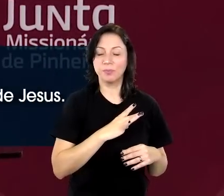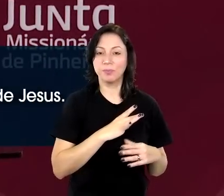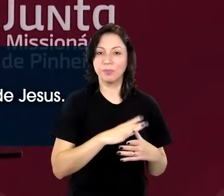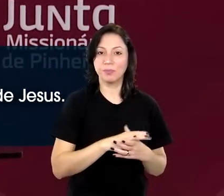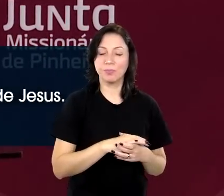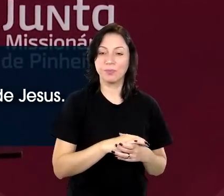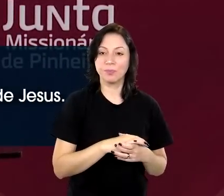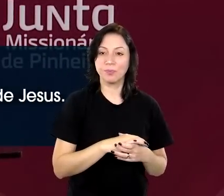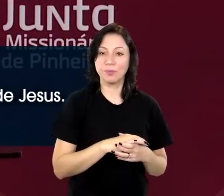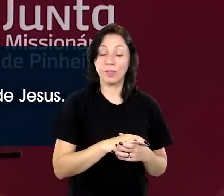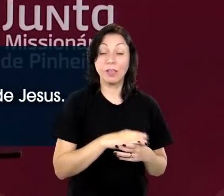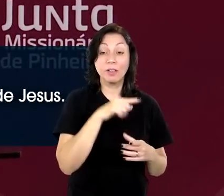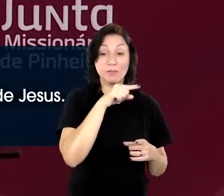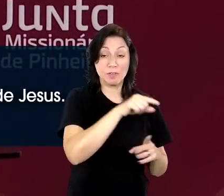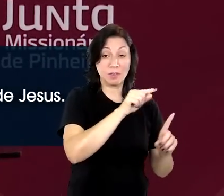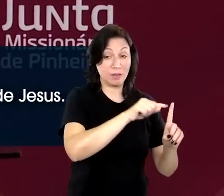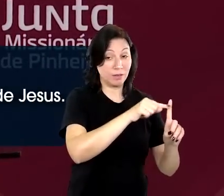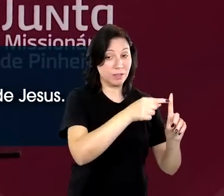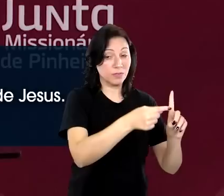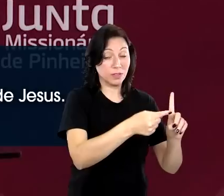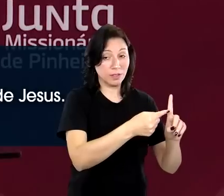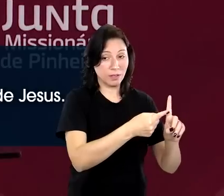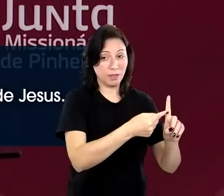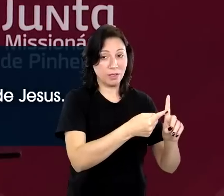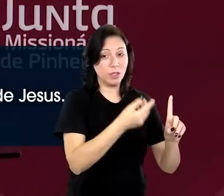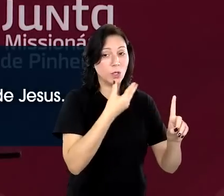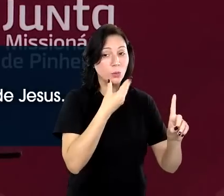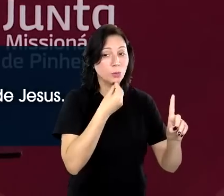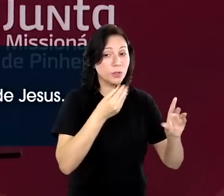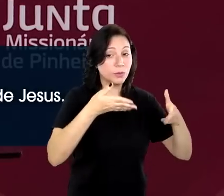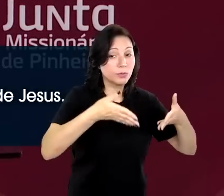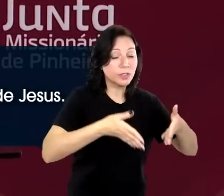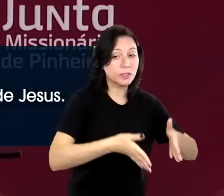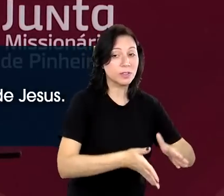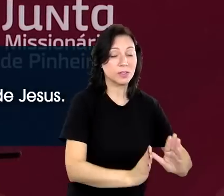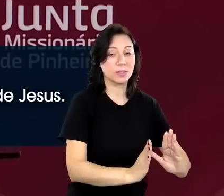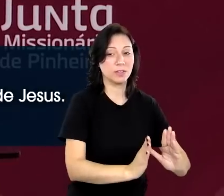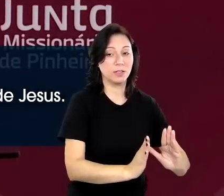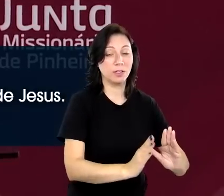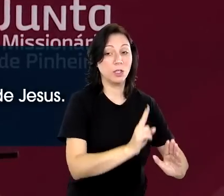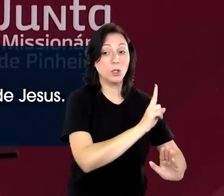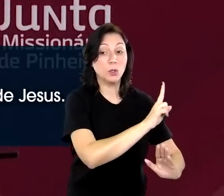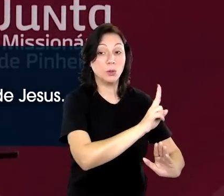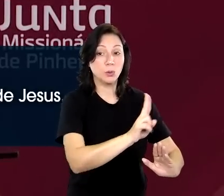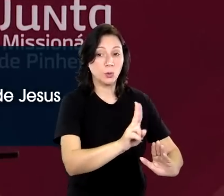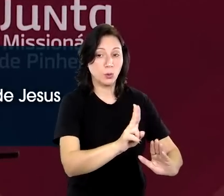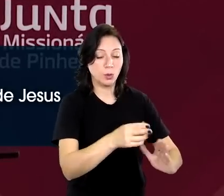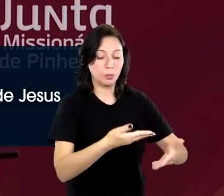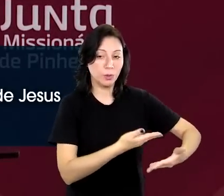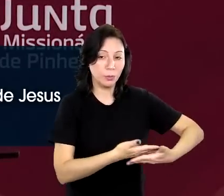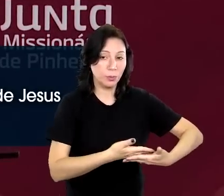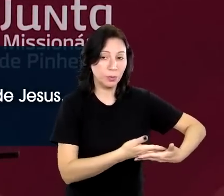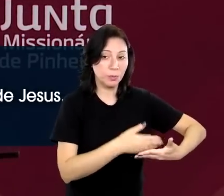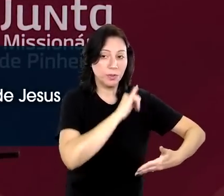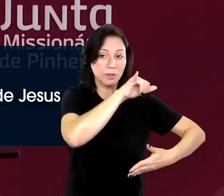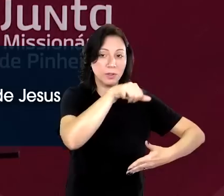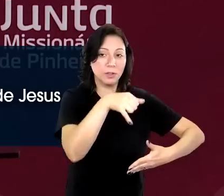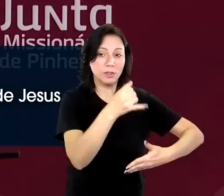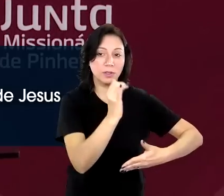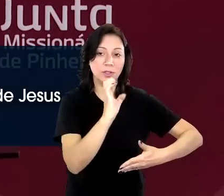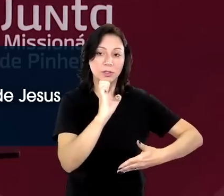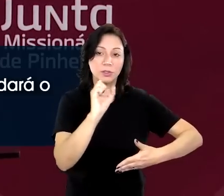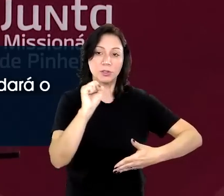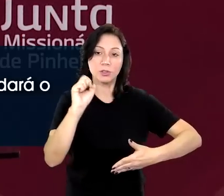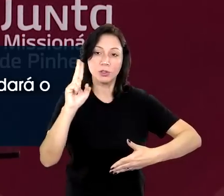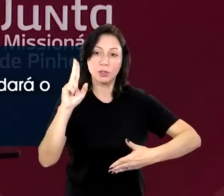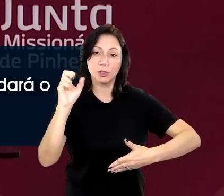Eis que conceberás e darás à luz um filho, a quem chamarás pelo nome de Jesus.